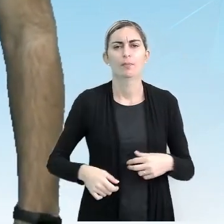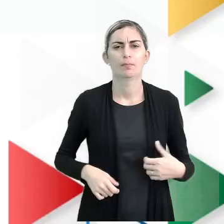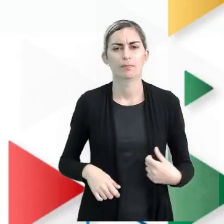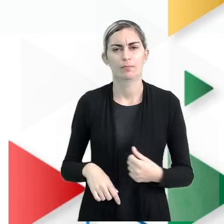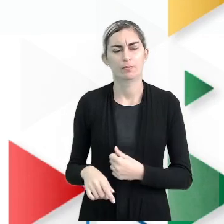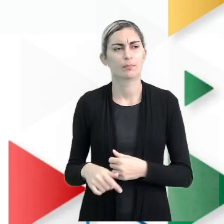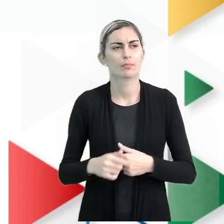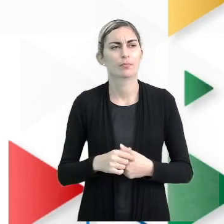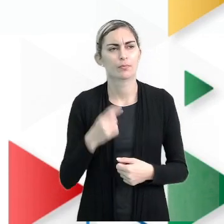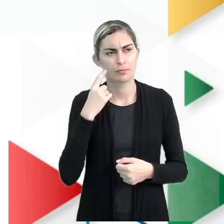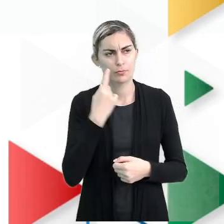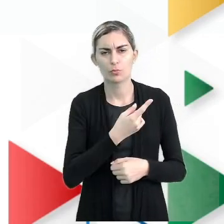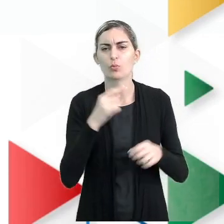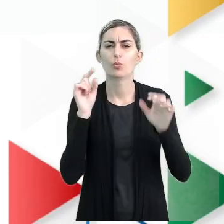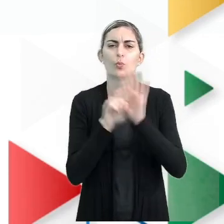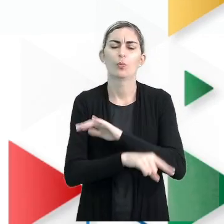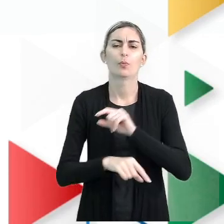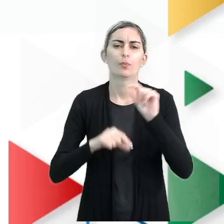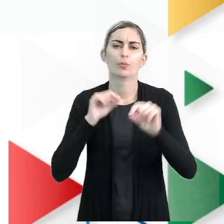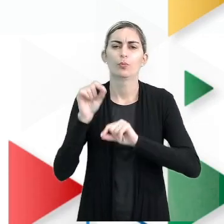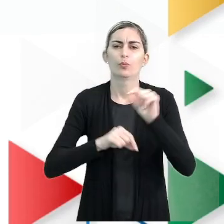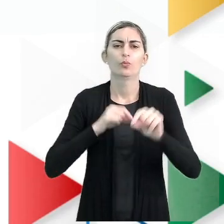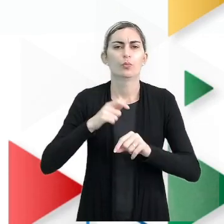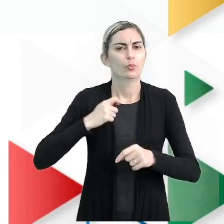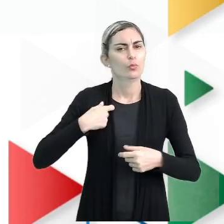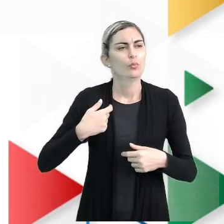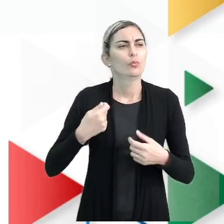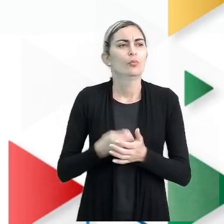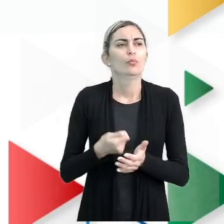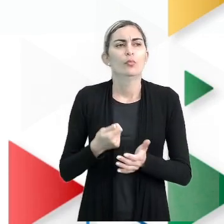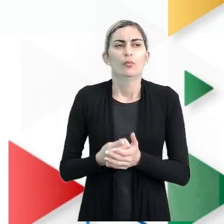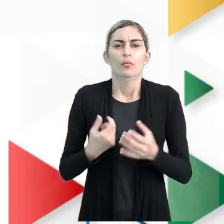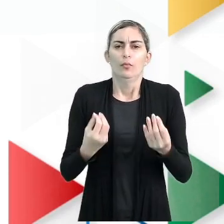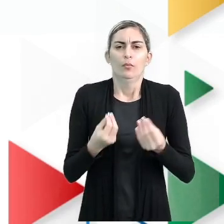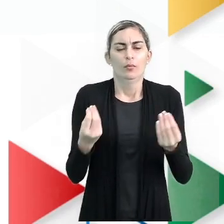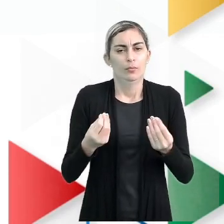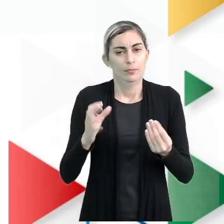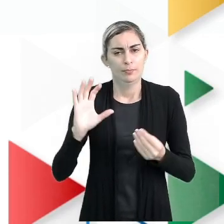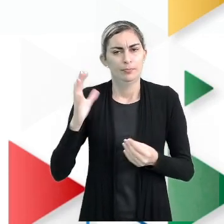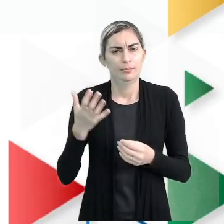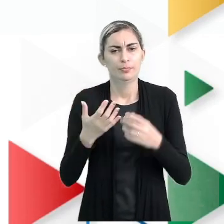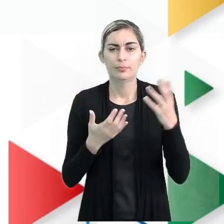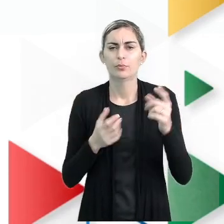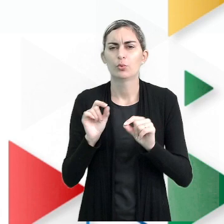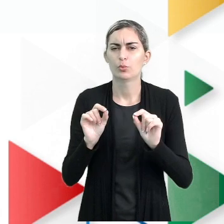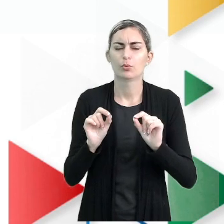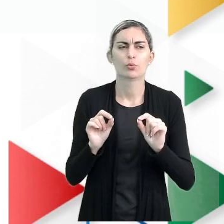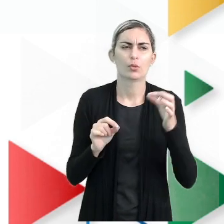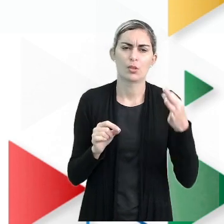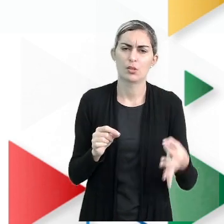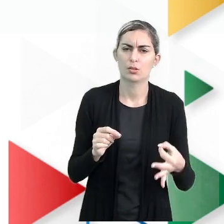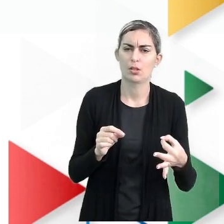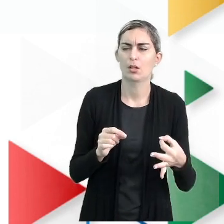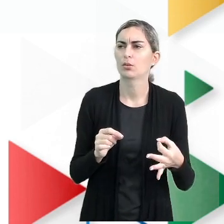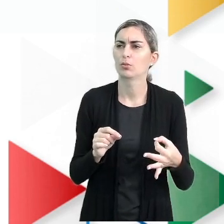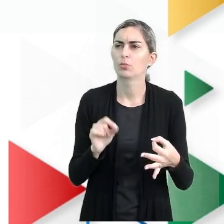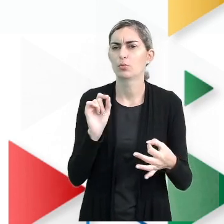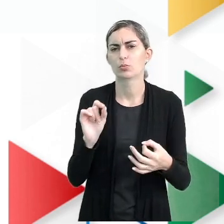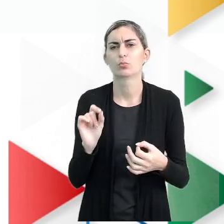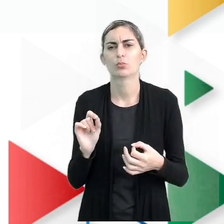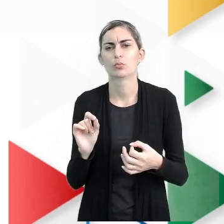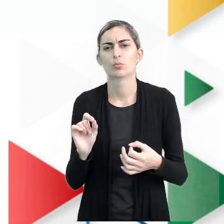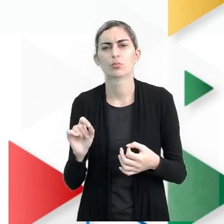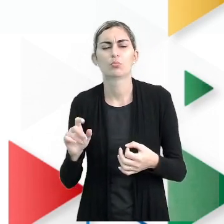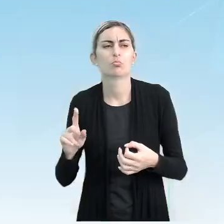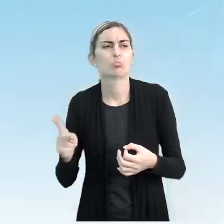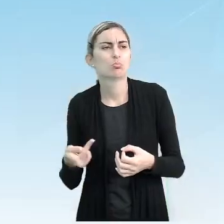nós temos aqui. O que devo fazer? Como devo agir nessa situação? O que é certo? O que é condenável?